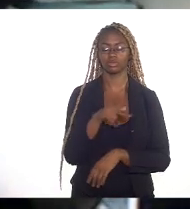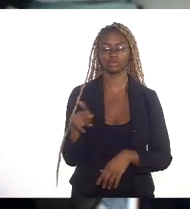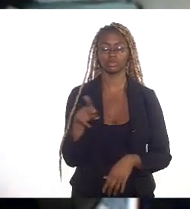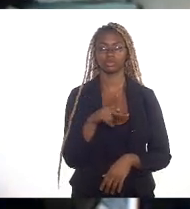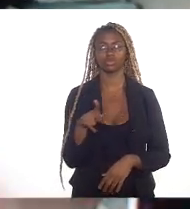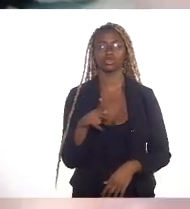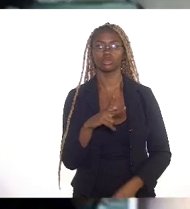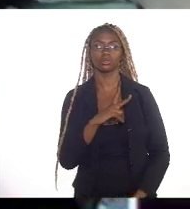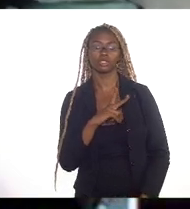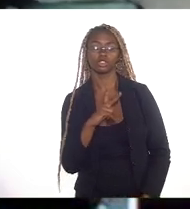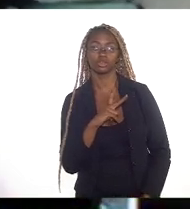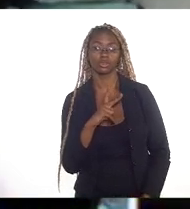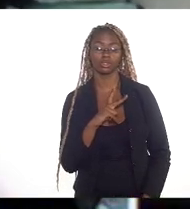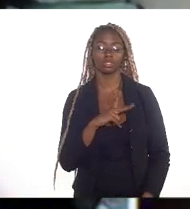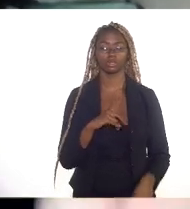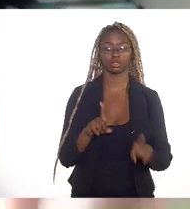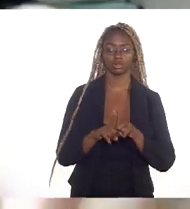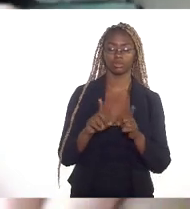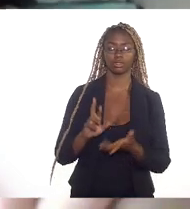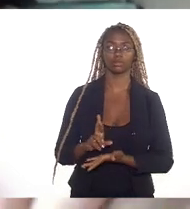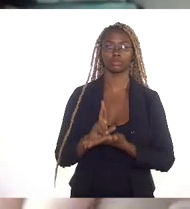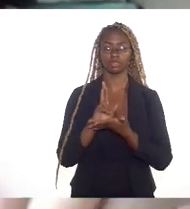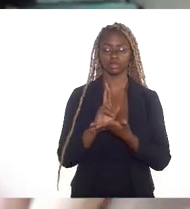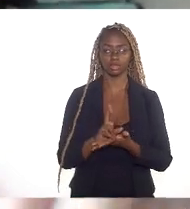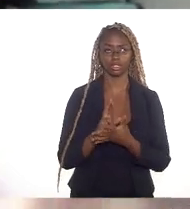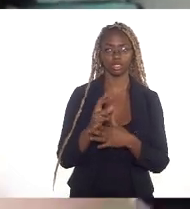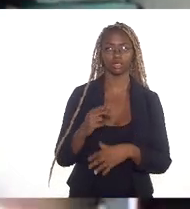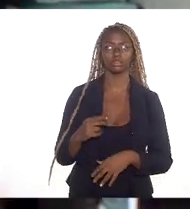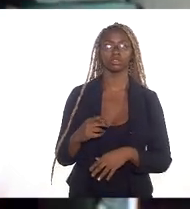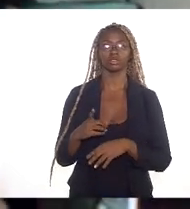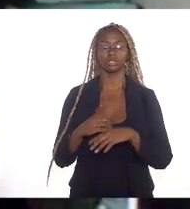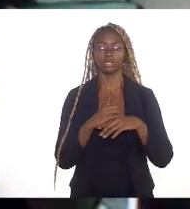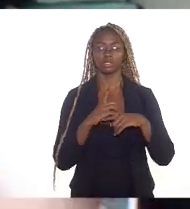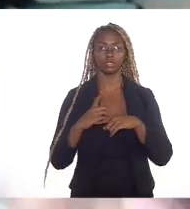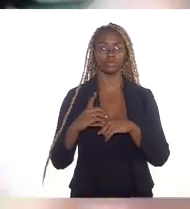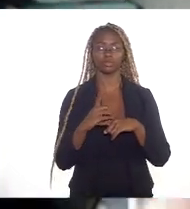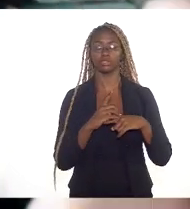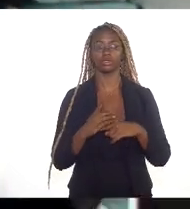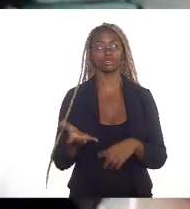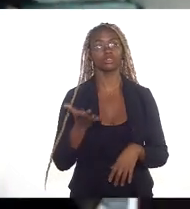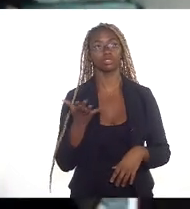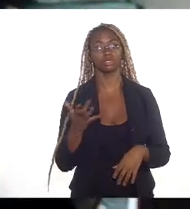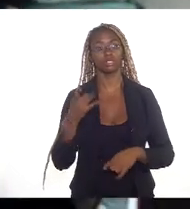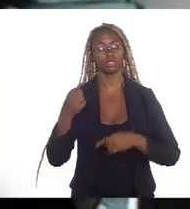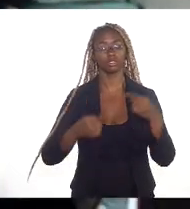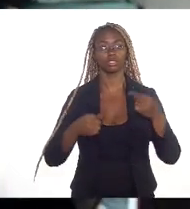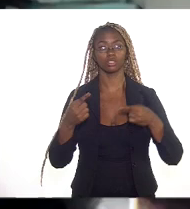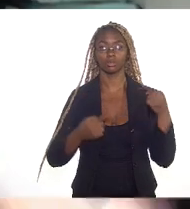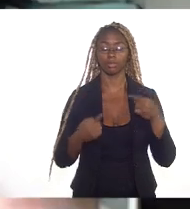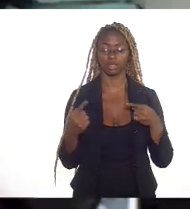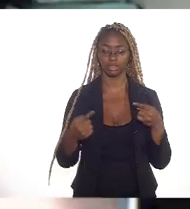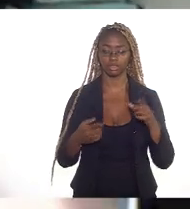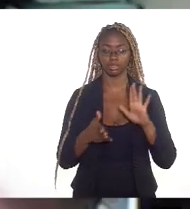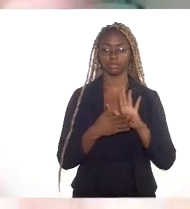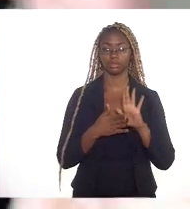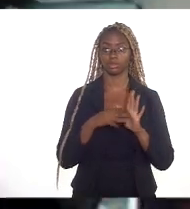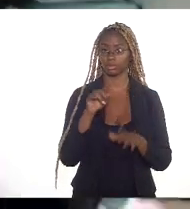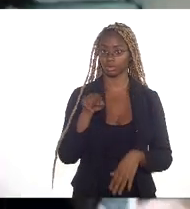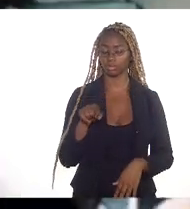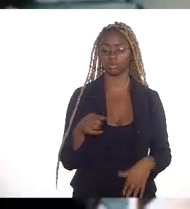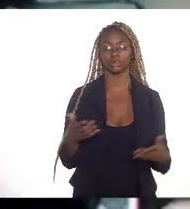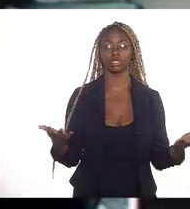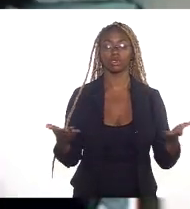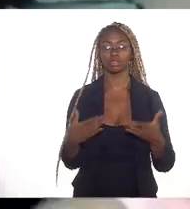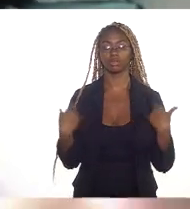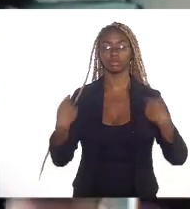privada, com representantes da Defensoria Pública e quero trazer essa proposta ao debate. Nós precisamos, nesse